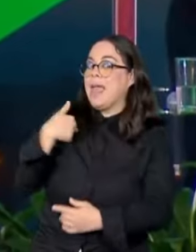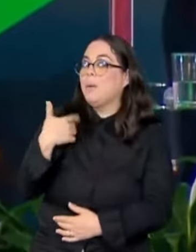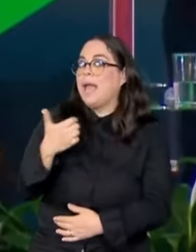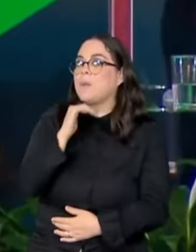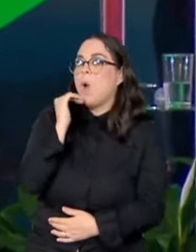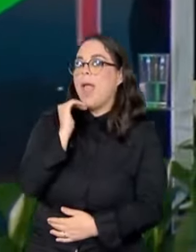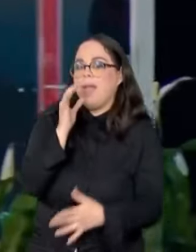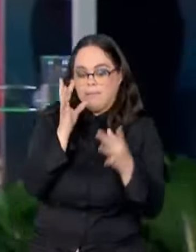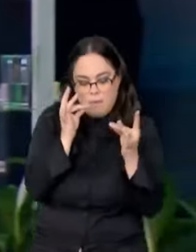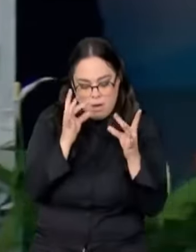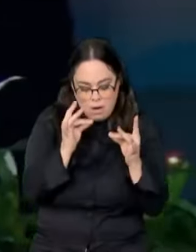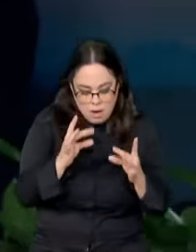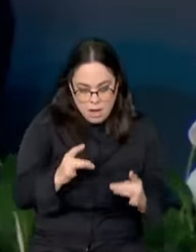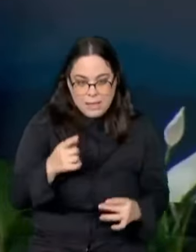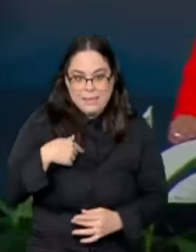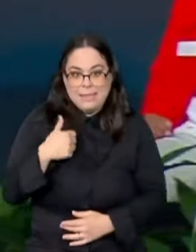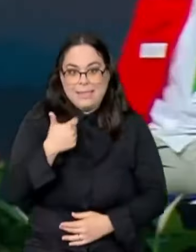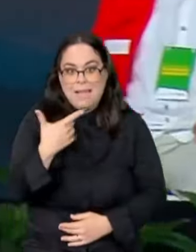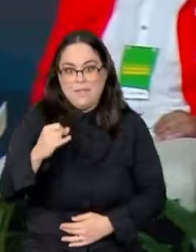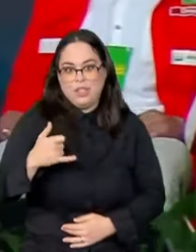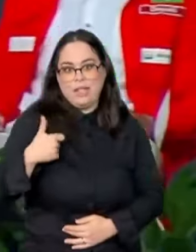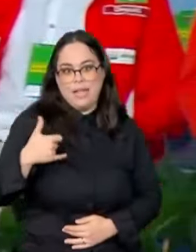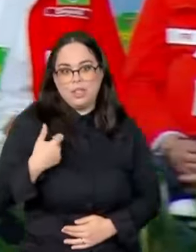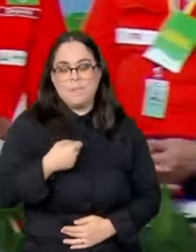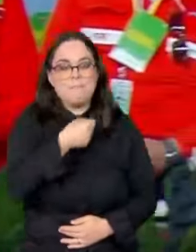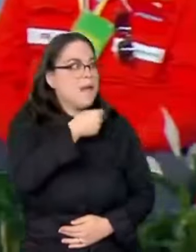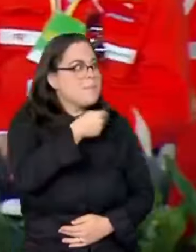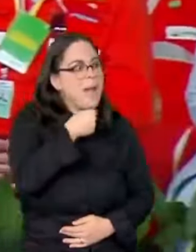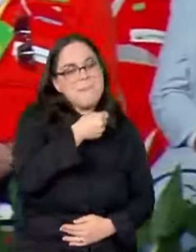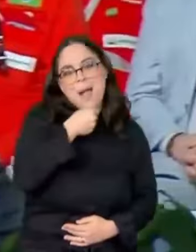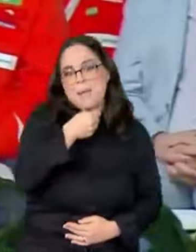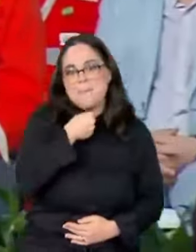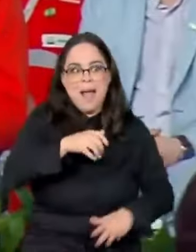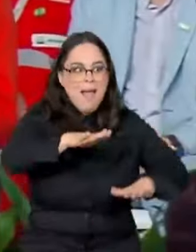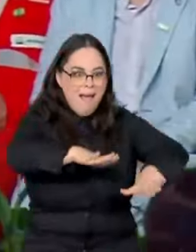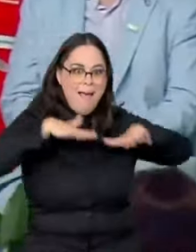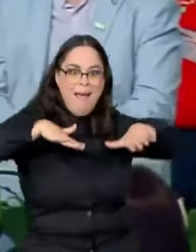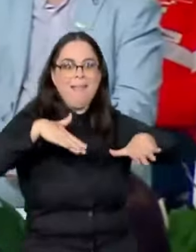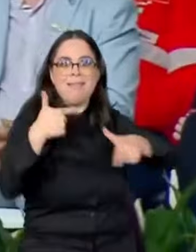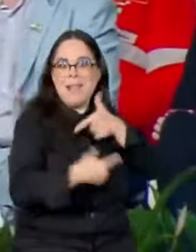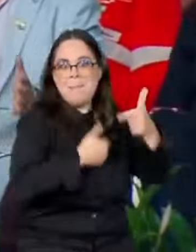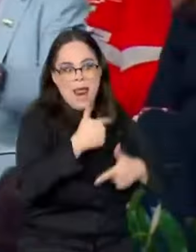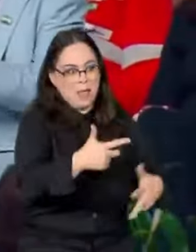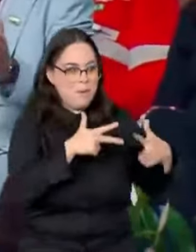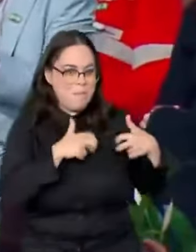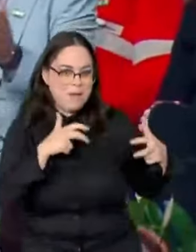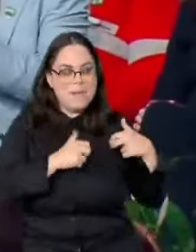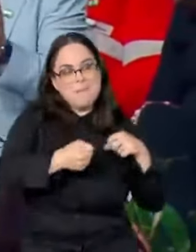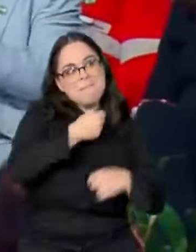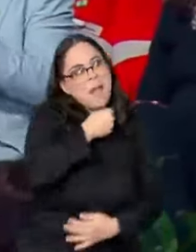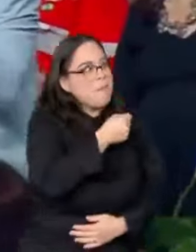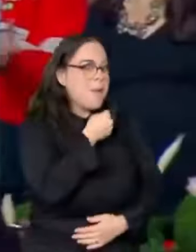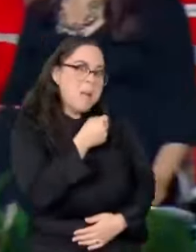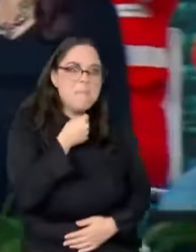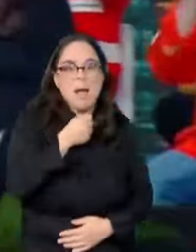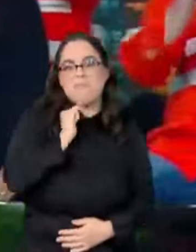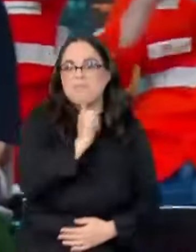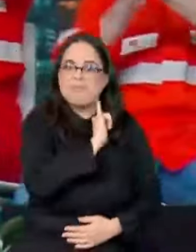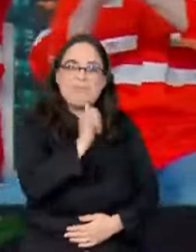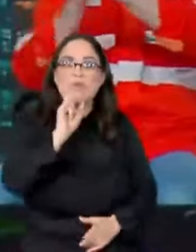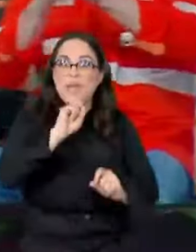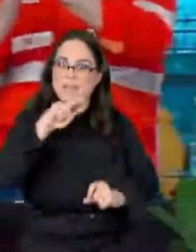morrer. Eu queria morrer com 120 anos, com o microfone na mão, na frente dos trabalhadores da Petrobras, dizendo que a